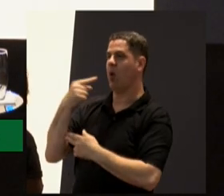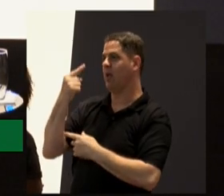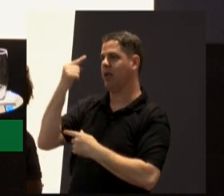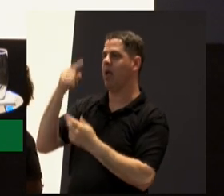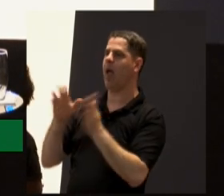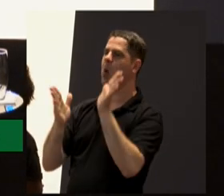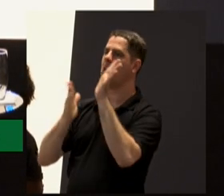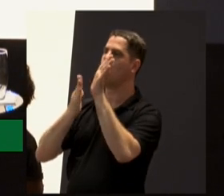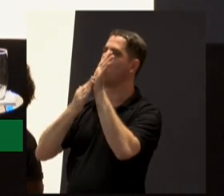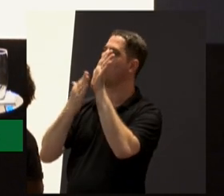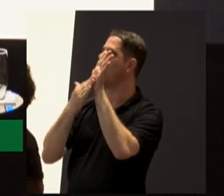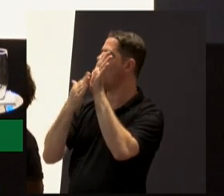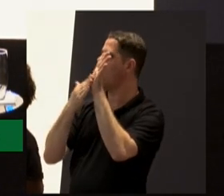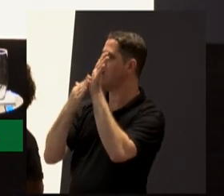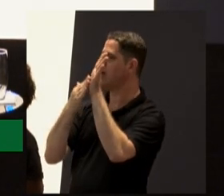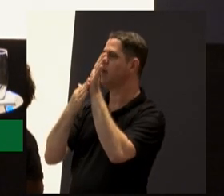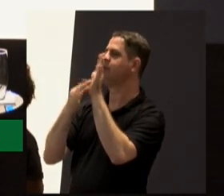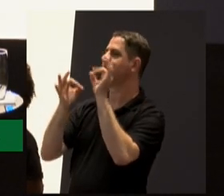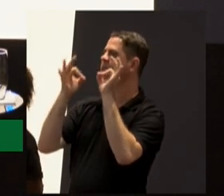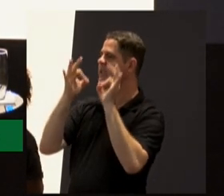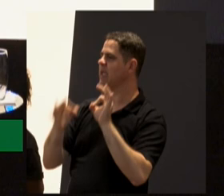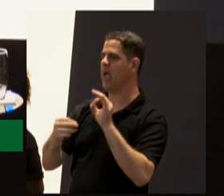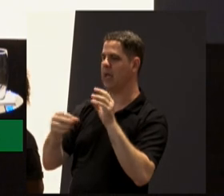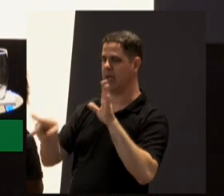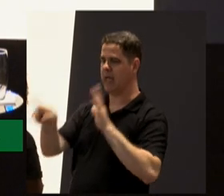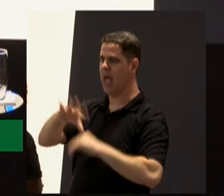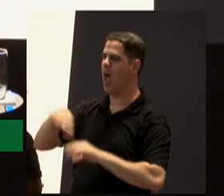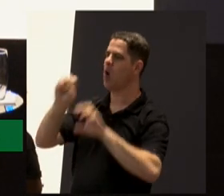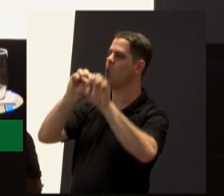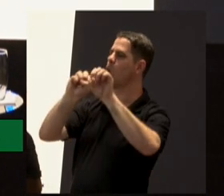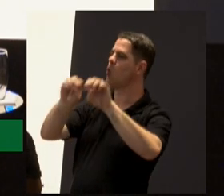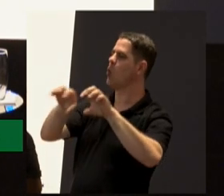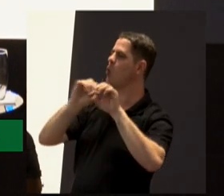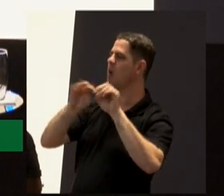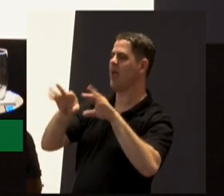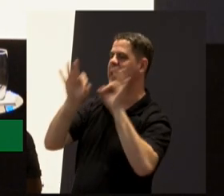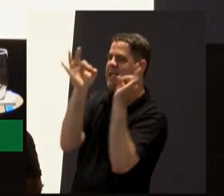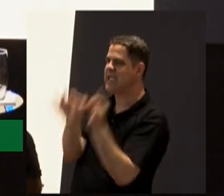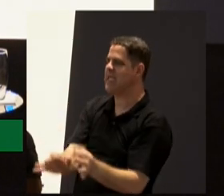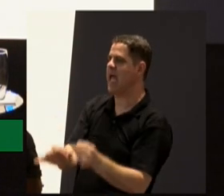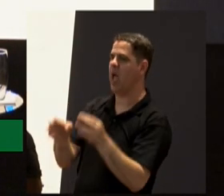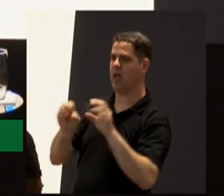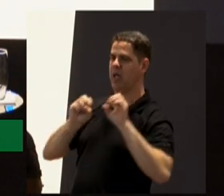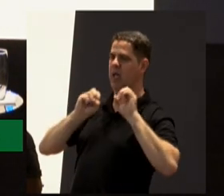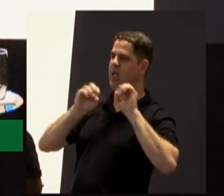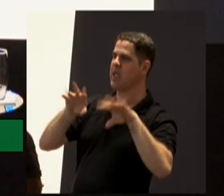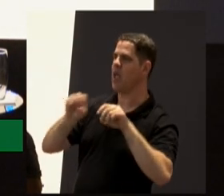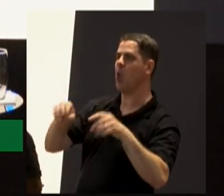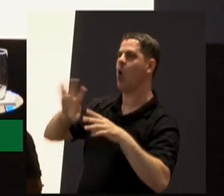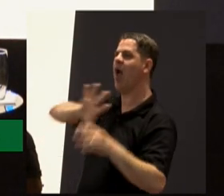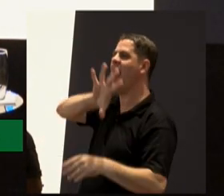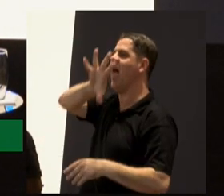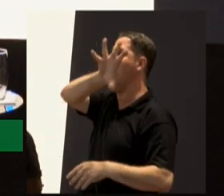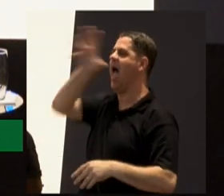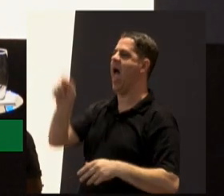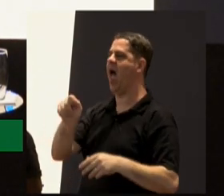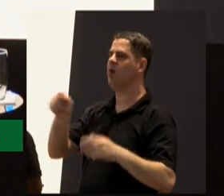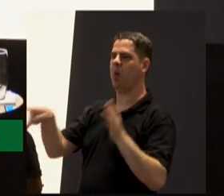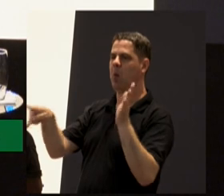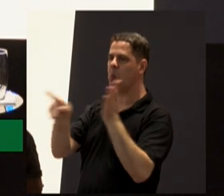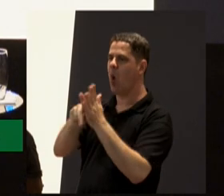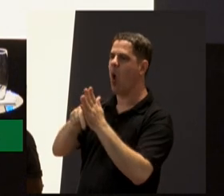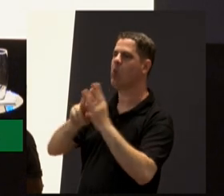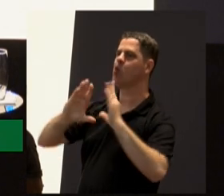a proposta de um termo na educação que disciplinasse o ensino da história da África nas escolas da